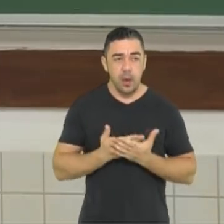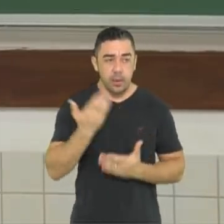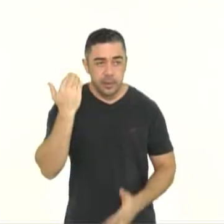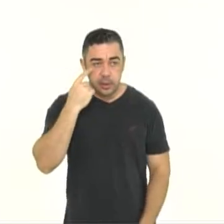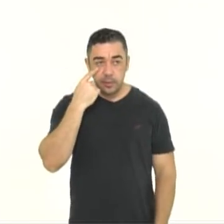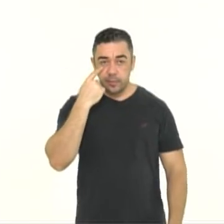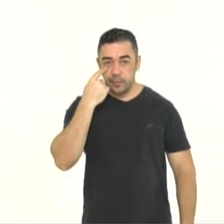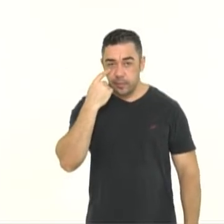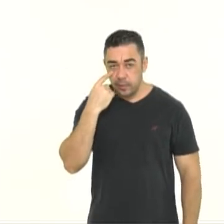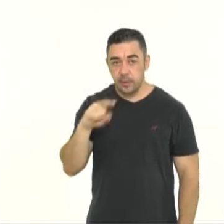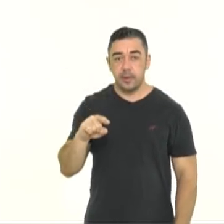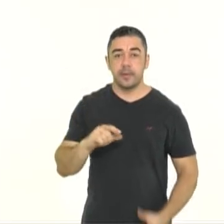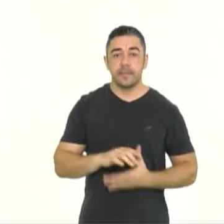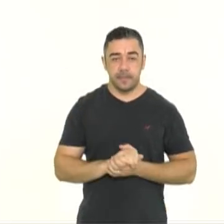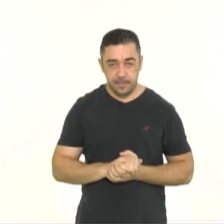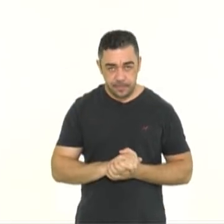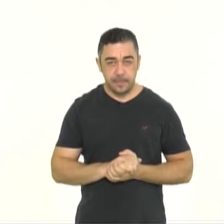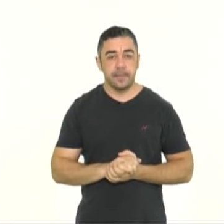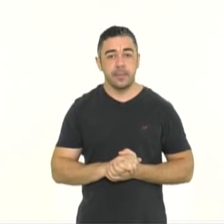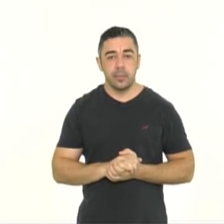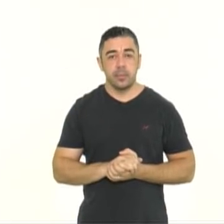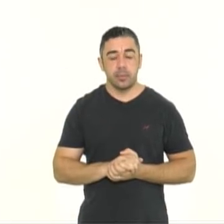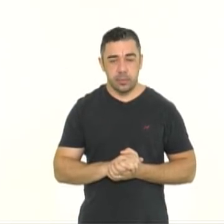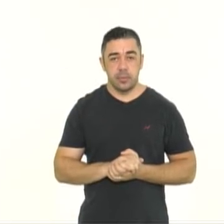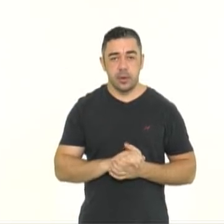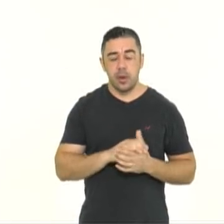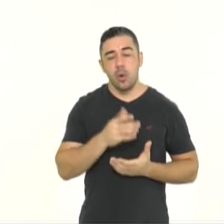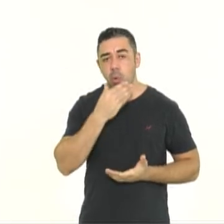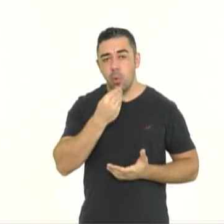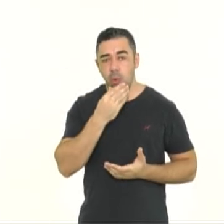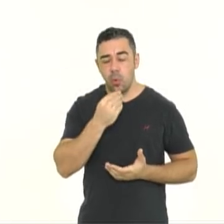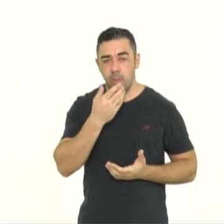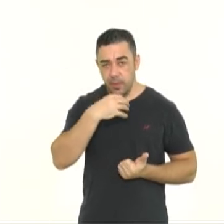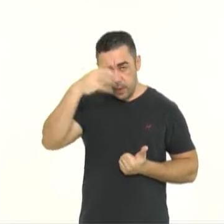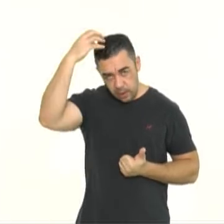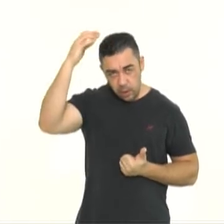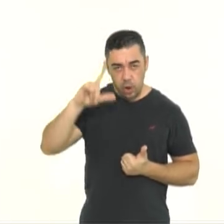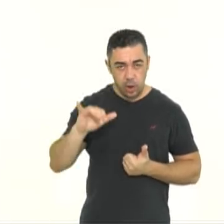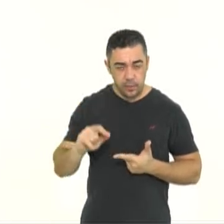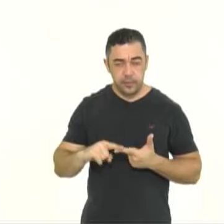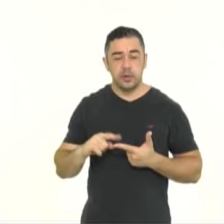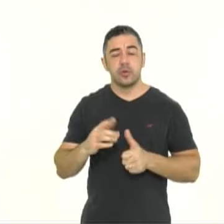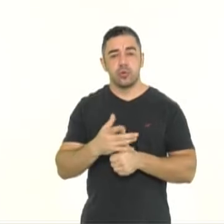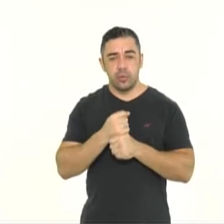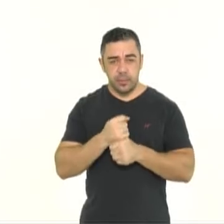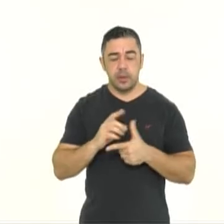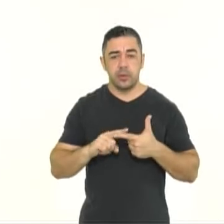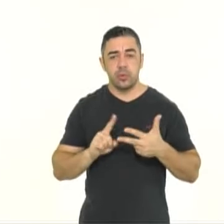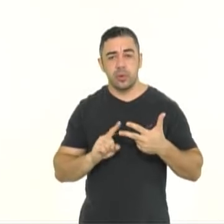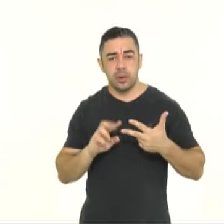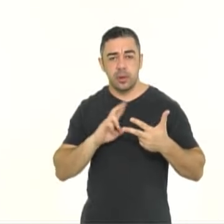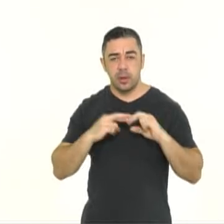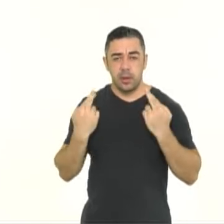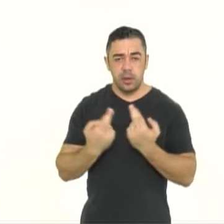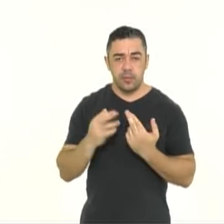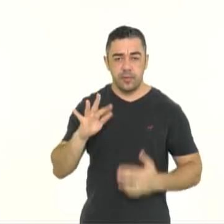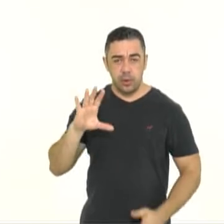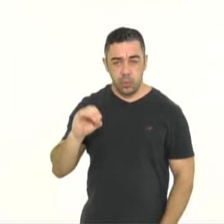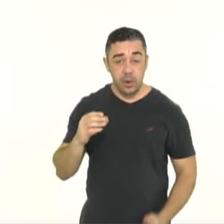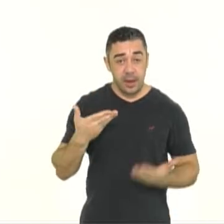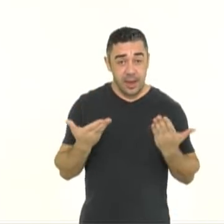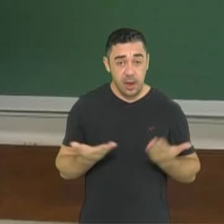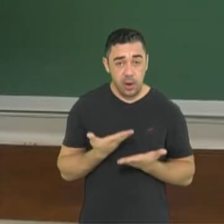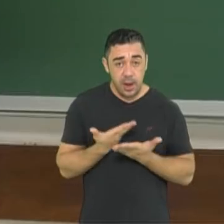viram. Na aula passada foi boa. Na aula passada, vocês viram. Batismo de Clovis, domínio germano, reino dos francos. Nessa aula,